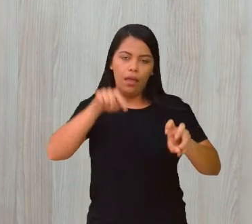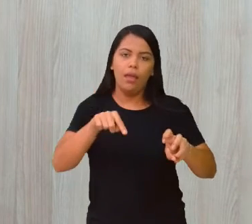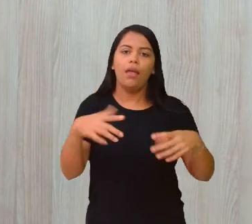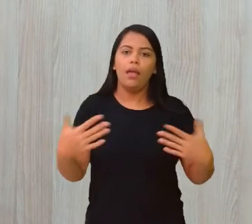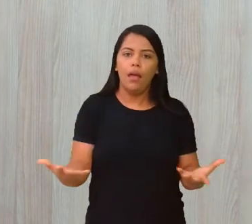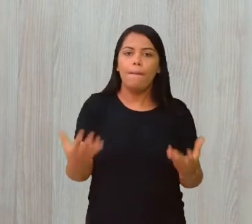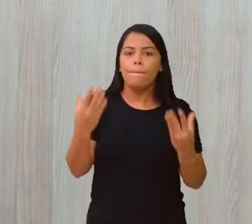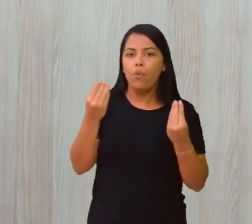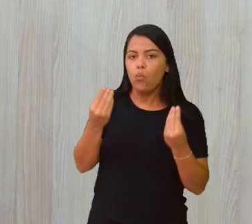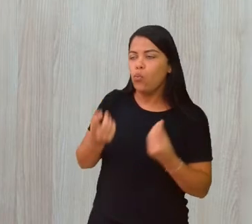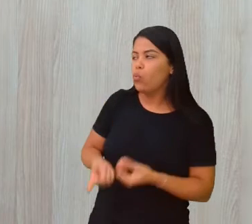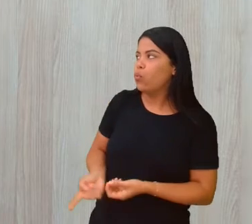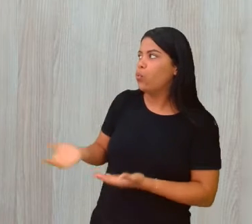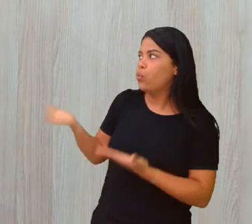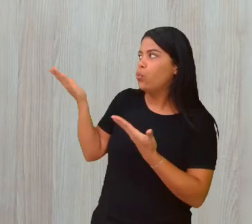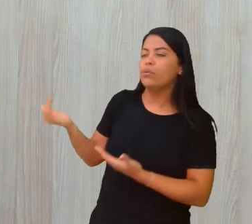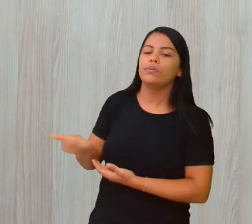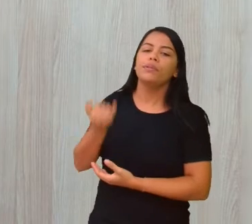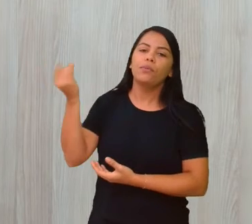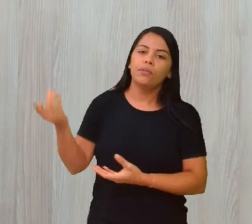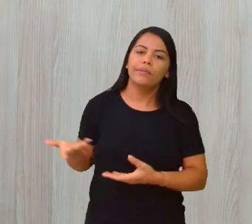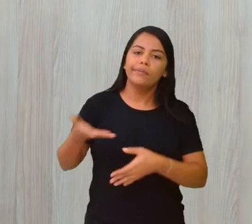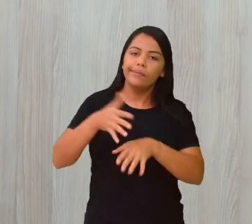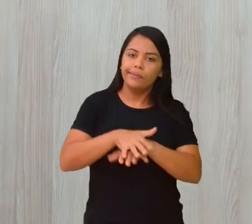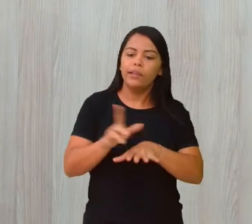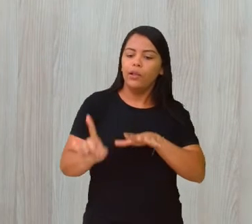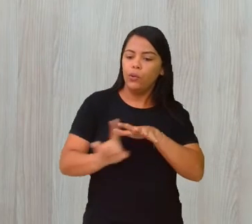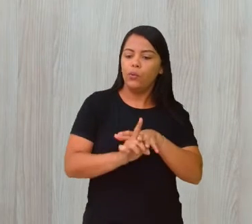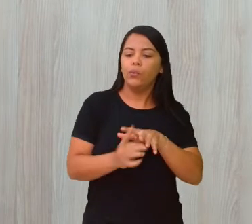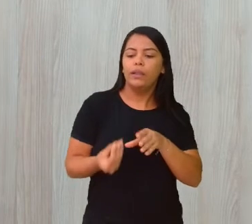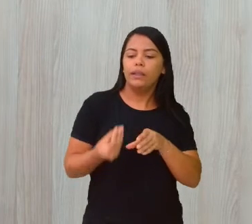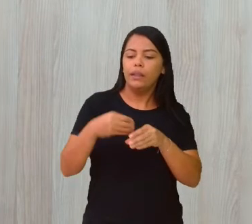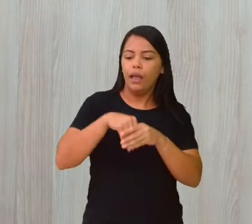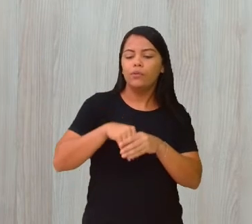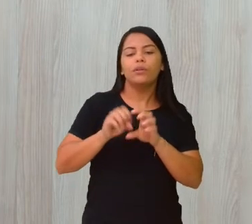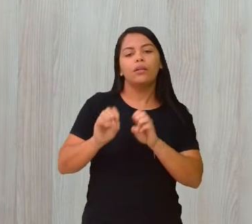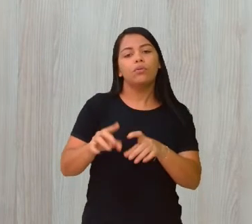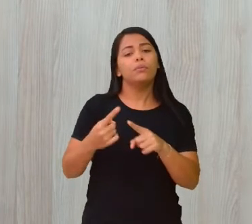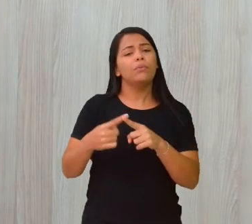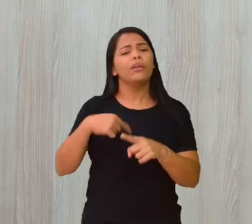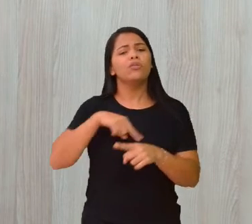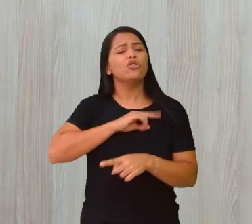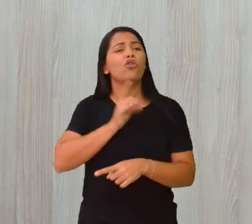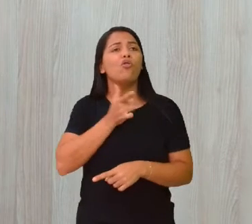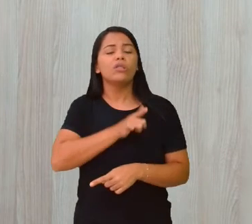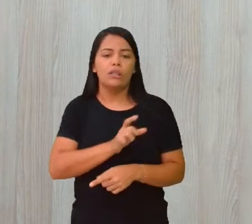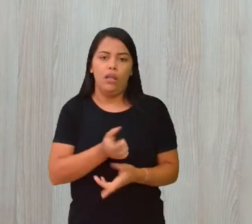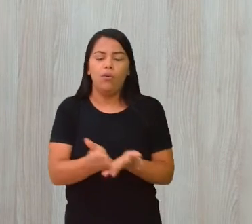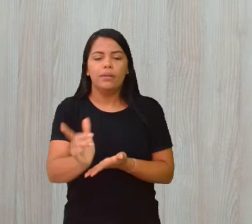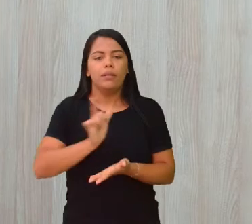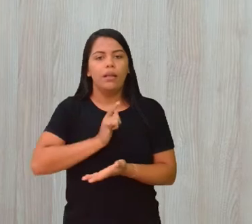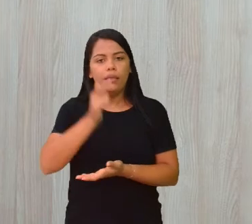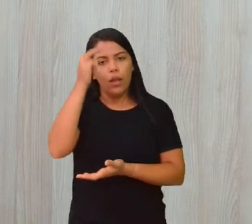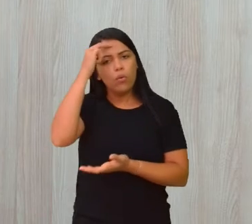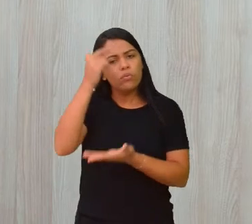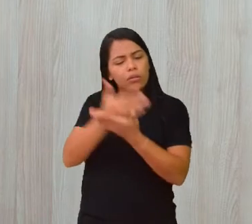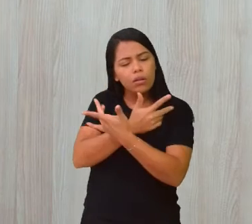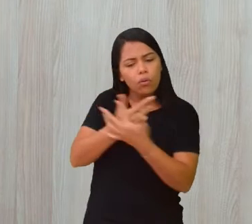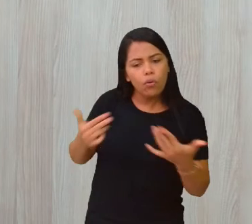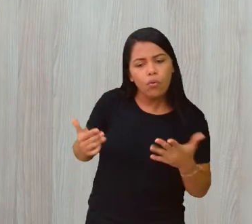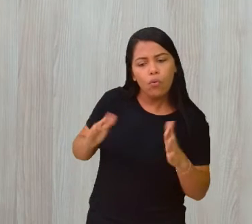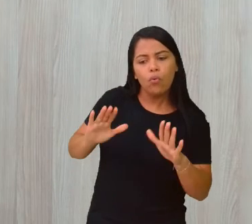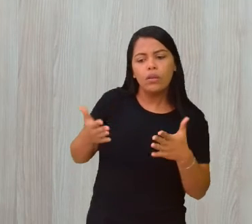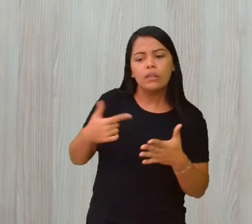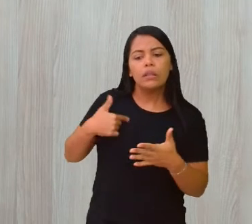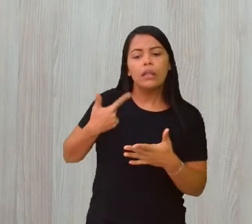E é importante que a gente inclua isso na educação, porque a gente só vai realmente ter consciência, né? A gente só vai